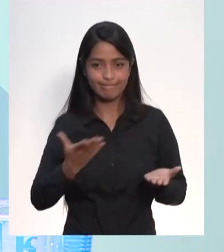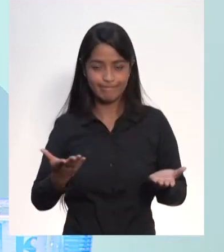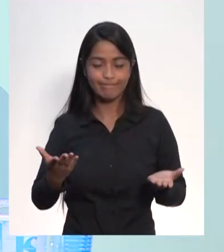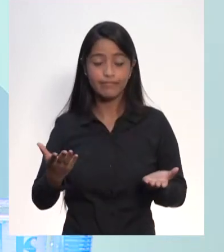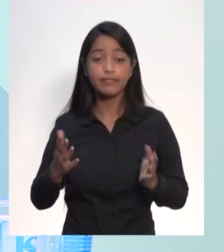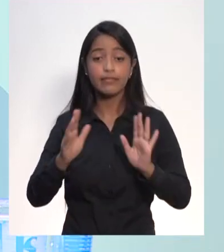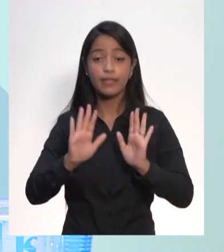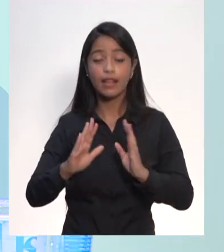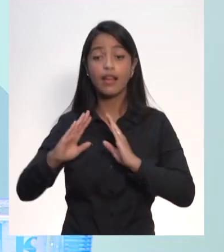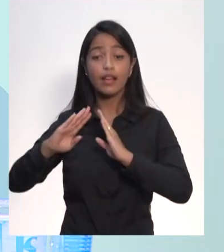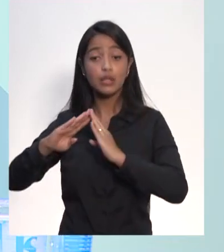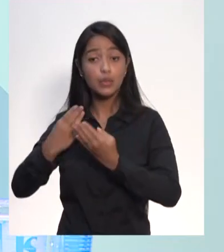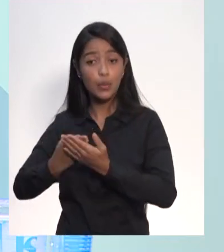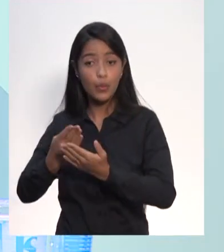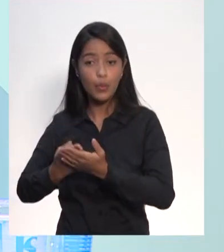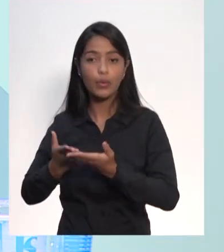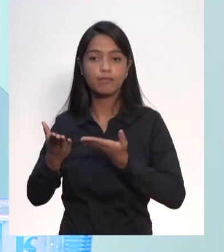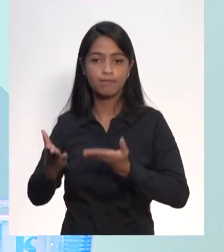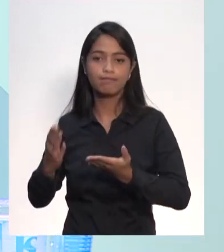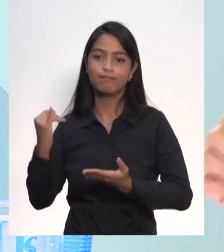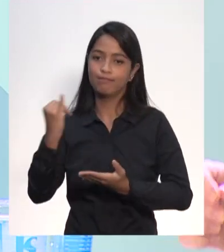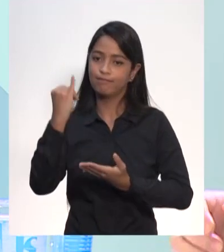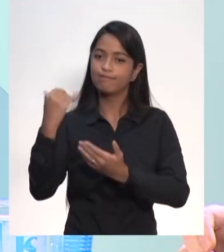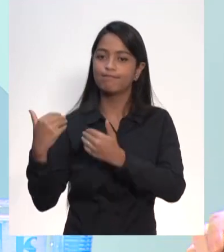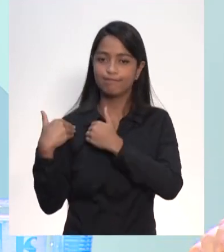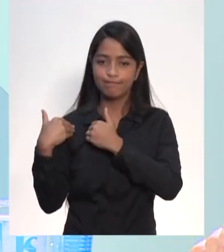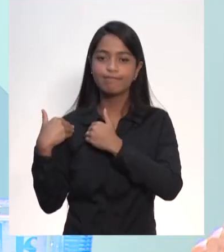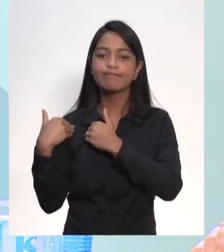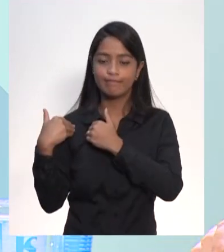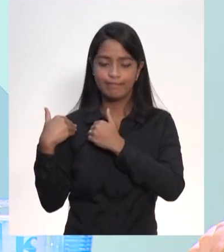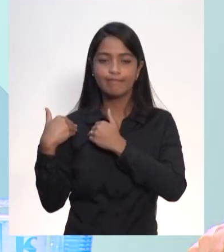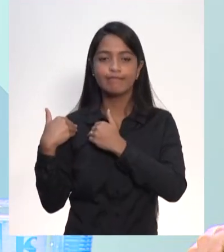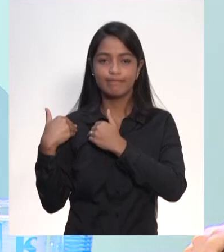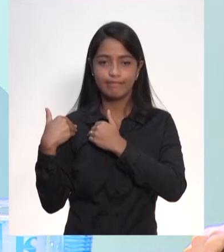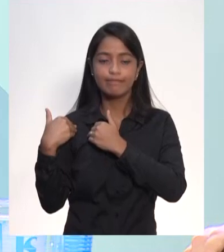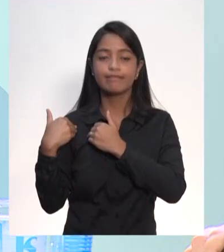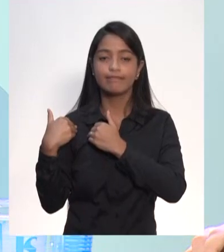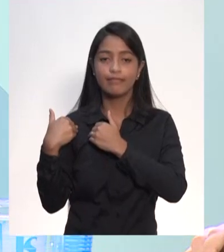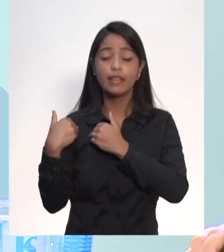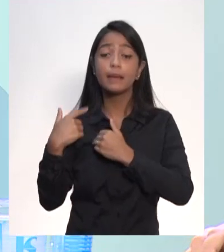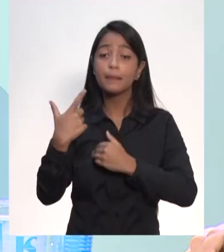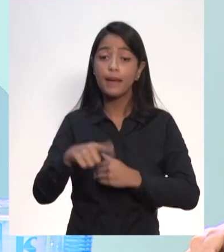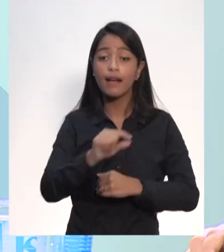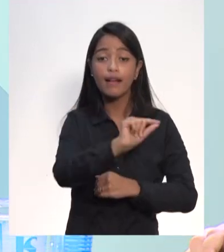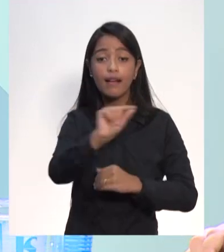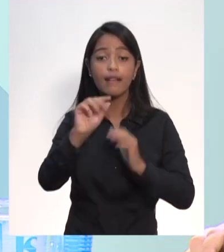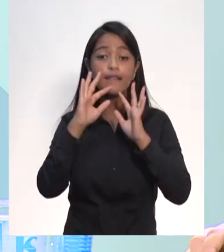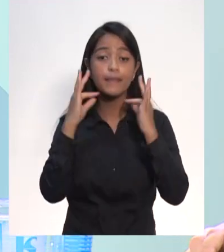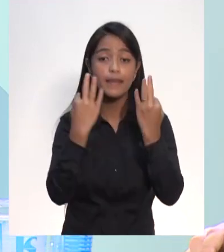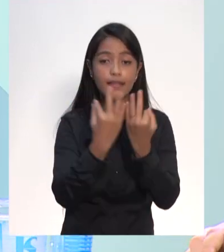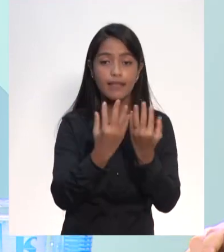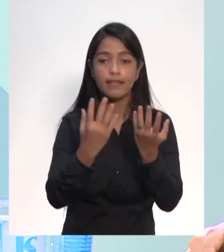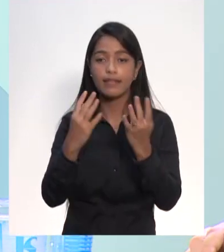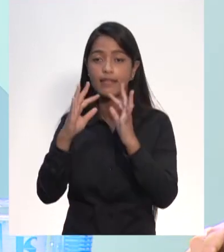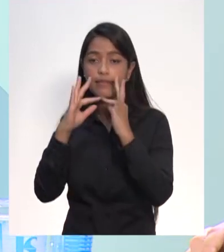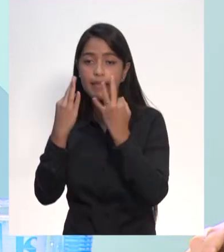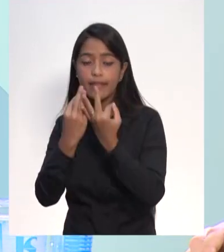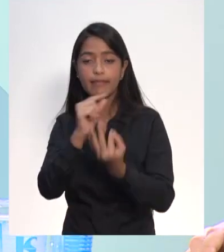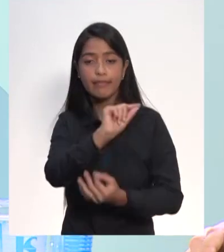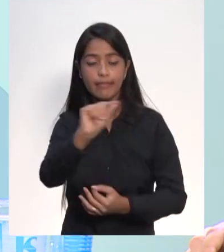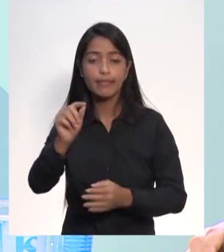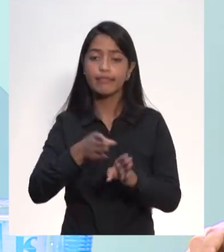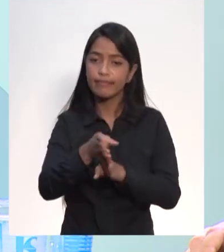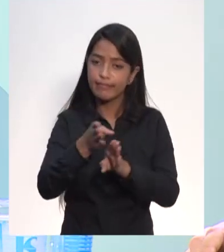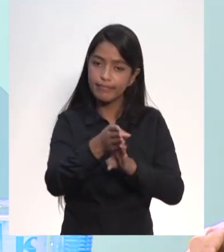escola, ela tem um papel muito importante nisso, tá? Precisamos também orientar as famílias, né? Eu tenho dito aqui, a gente não